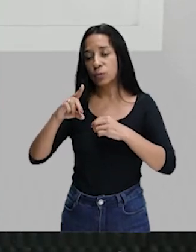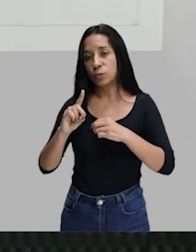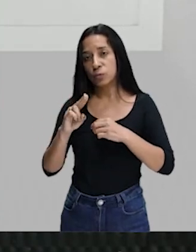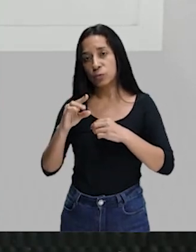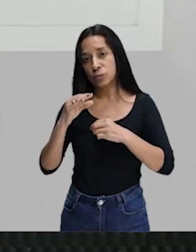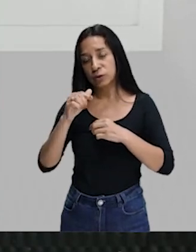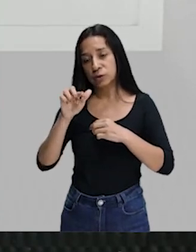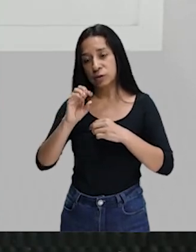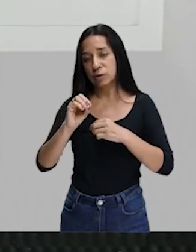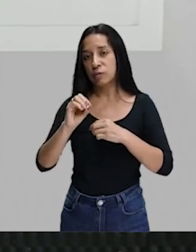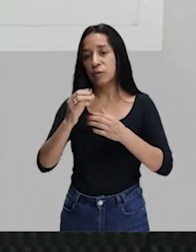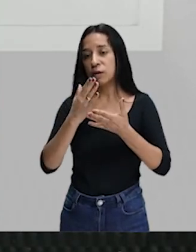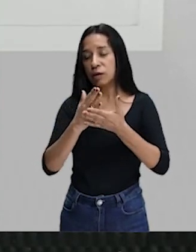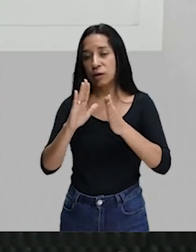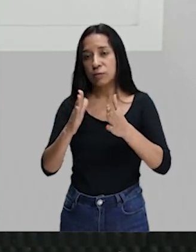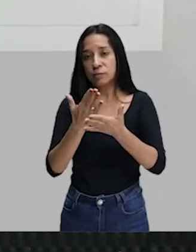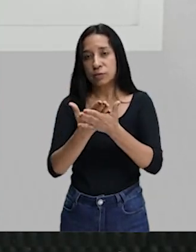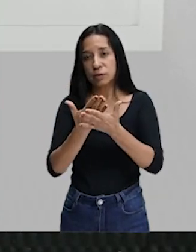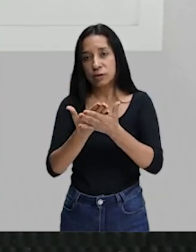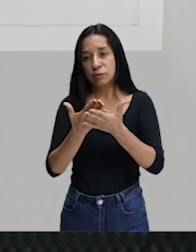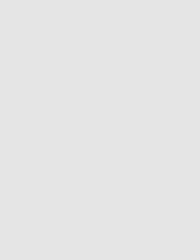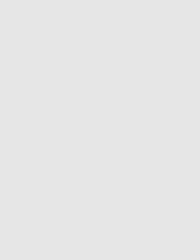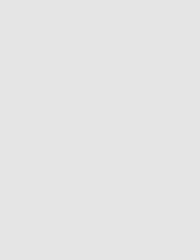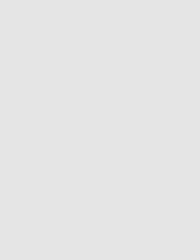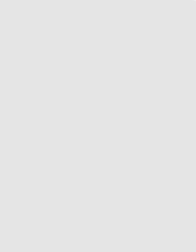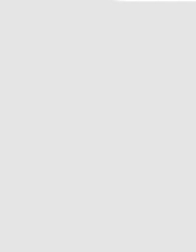nós finalizamos a aula de hoje e até a próxima.